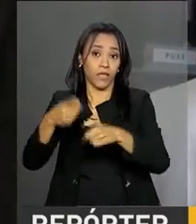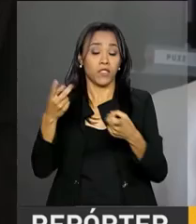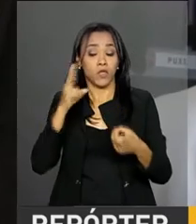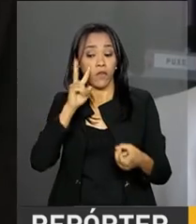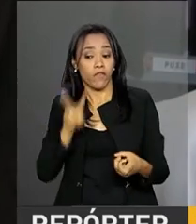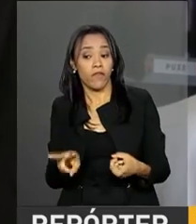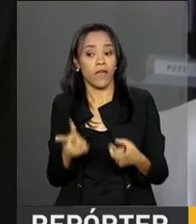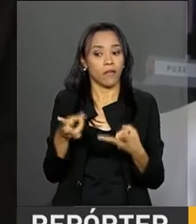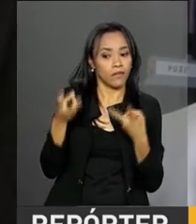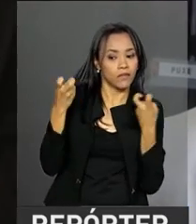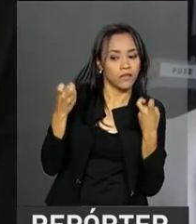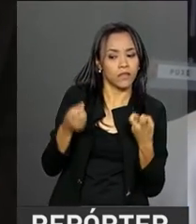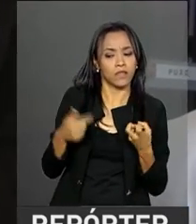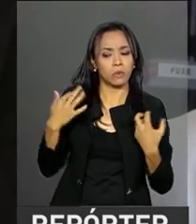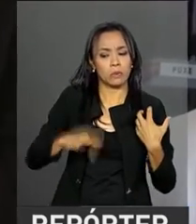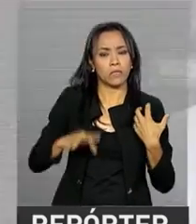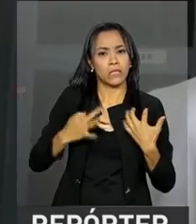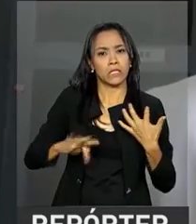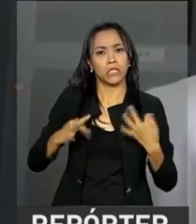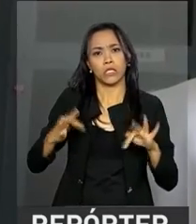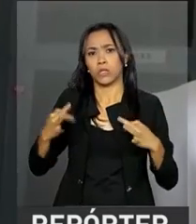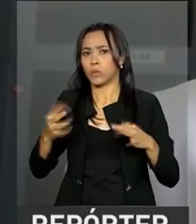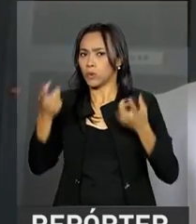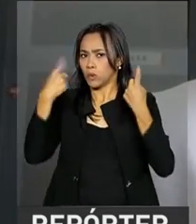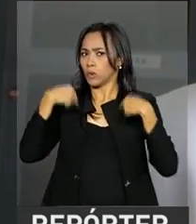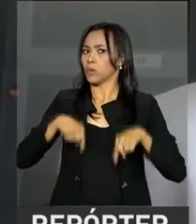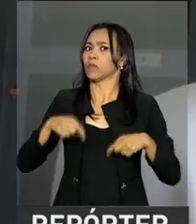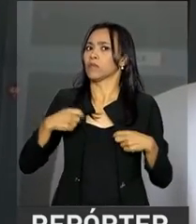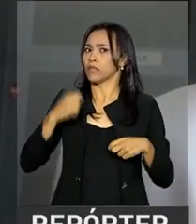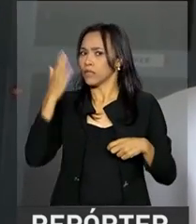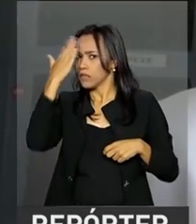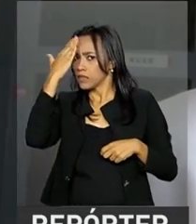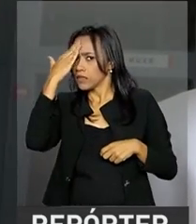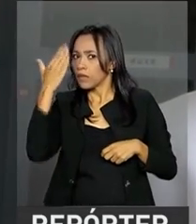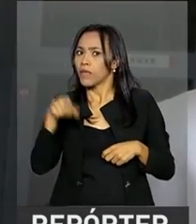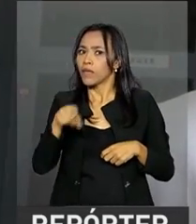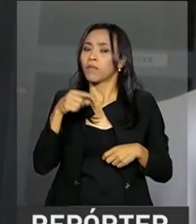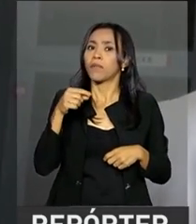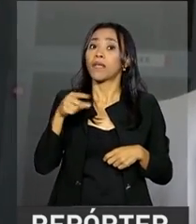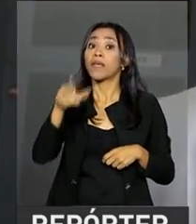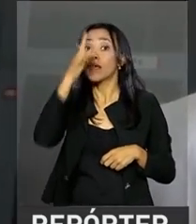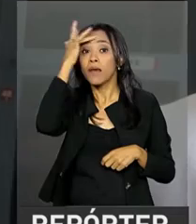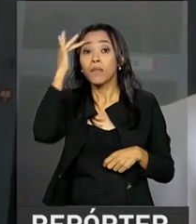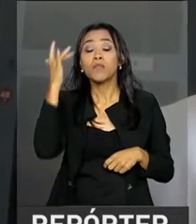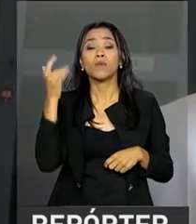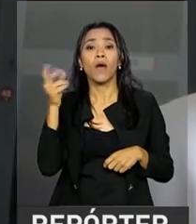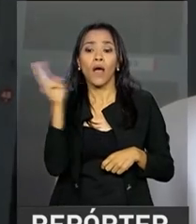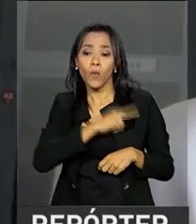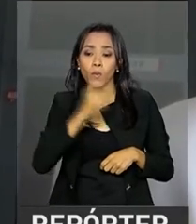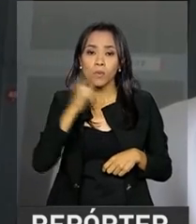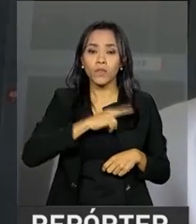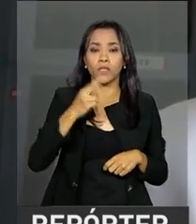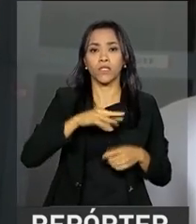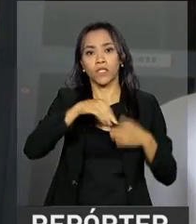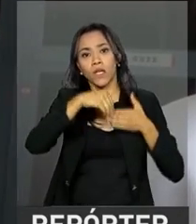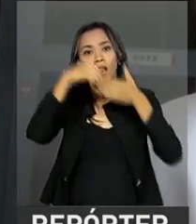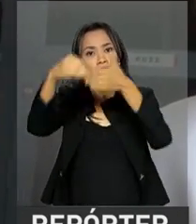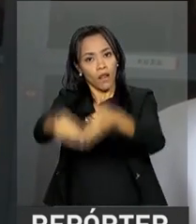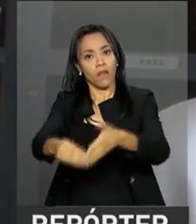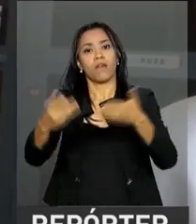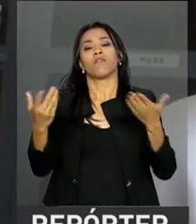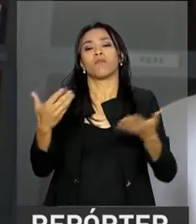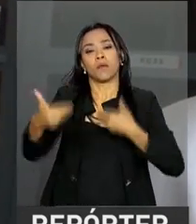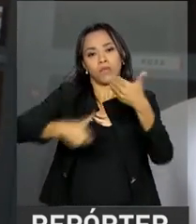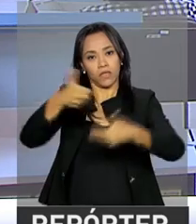prestem atenção nas queixas da criança. Essas queixas sejam valorizadas para que o paciente possa rapidamente ser encaminhado para um centro